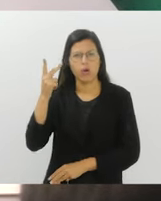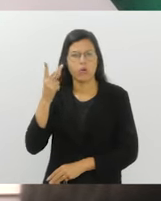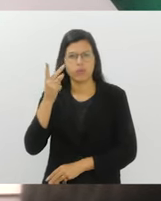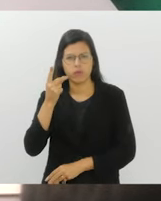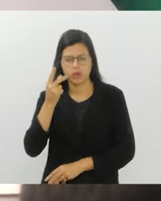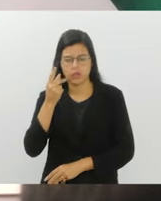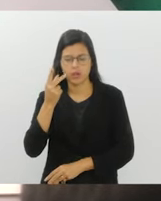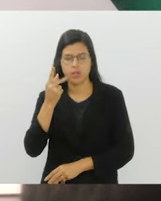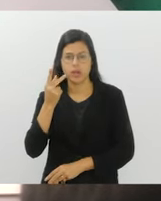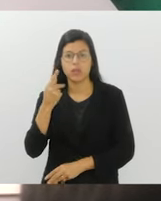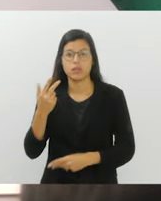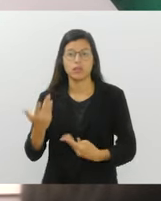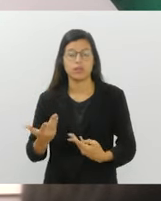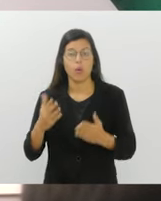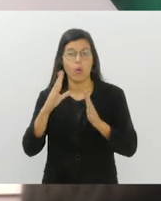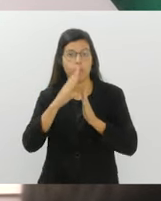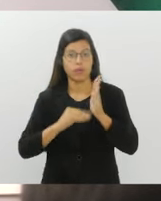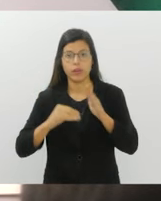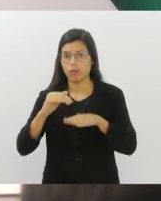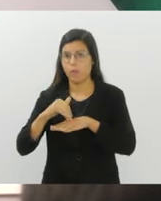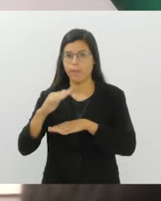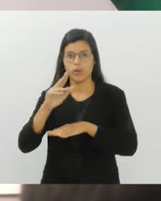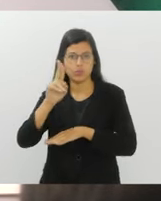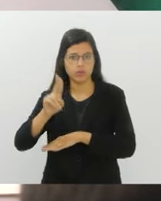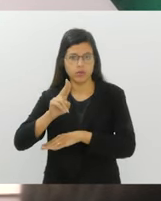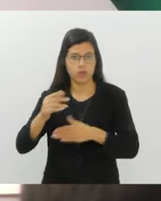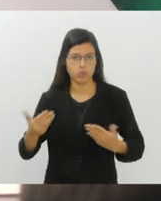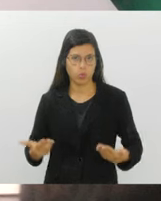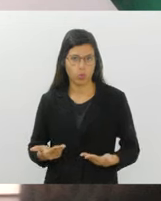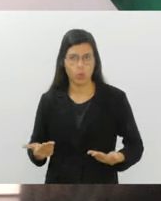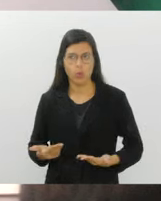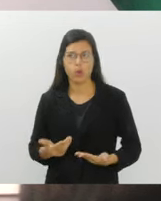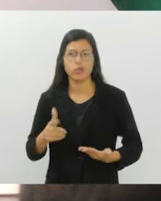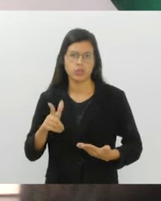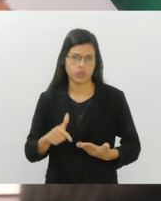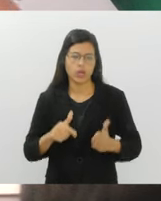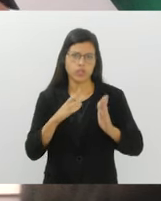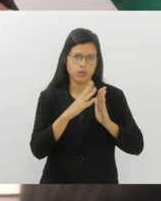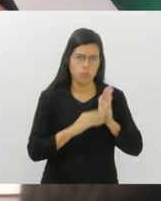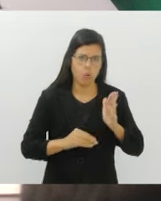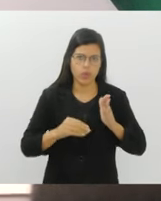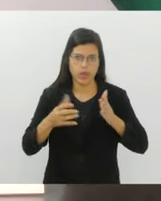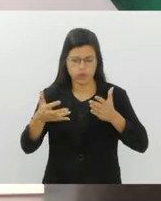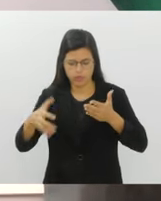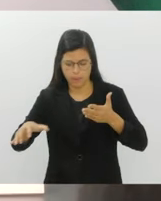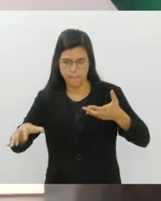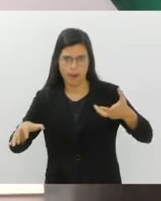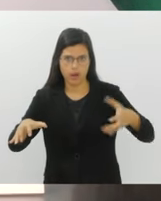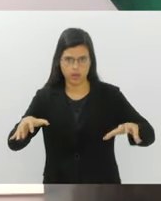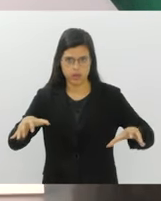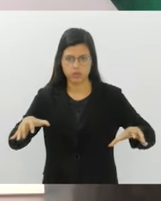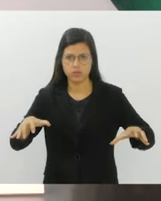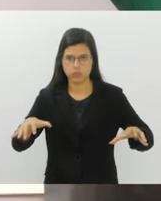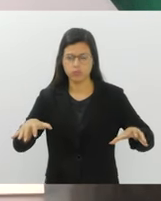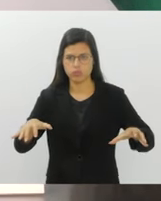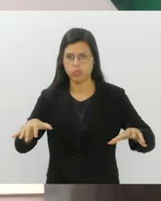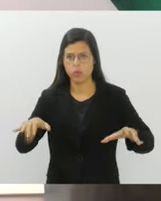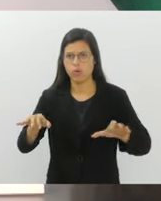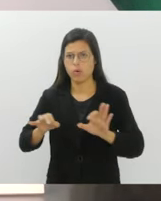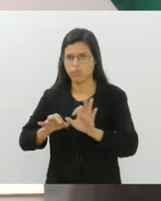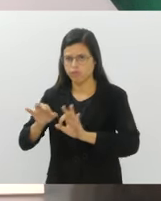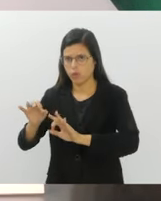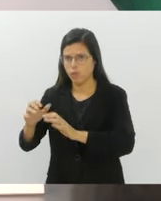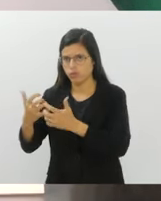que mais está sendo usado hoje no mercado é essa modelagem, separando operação da manutenção.